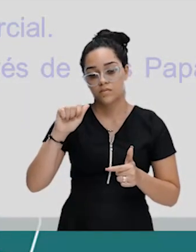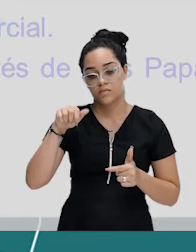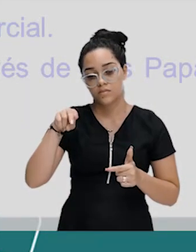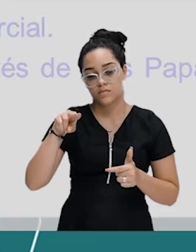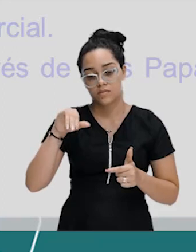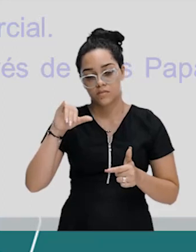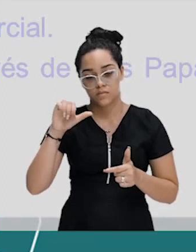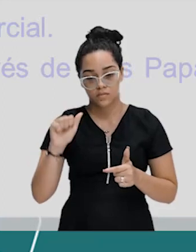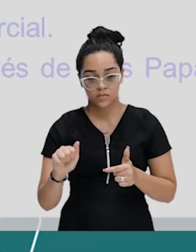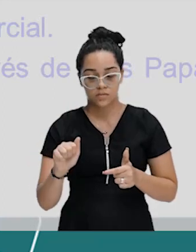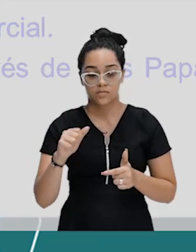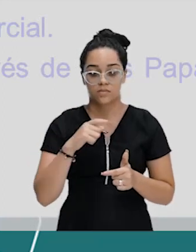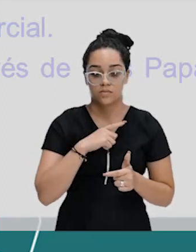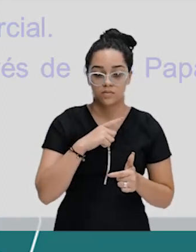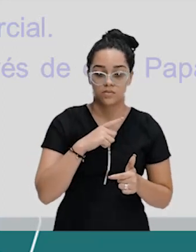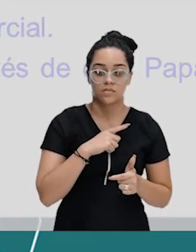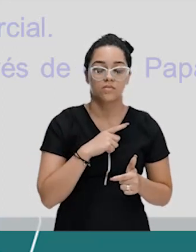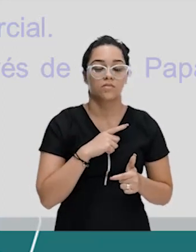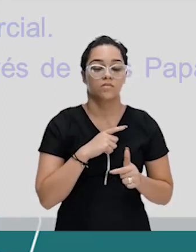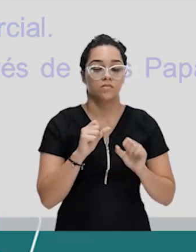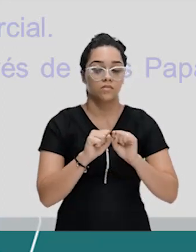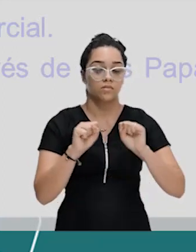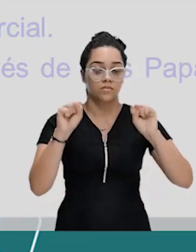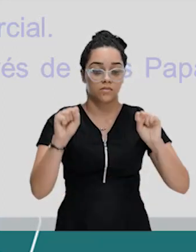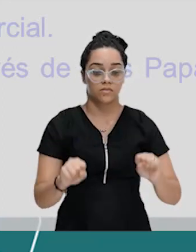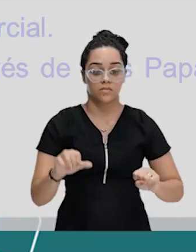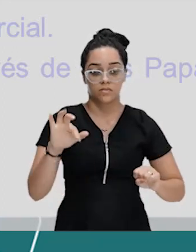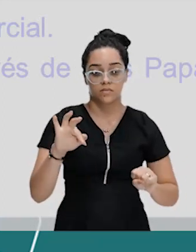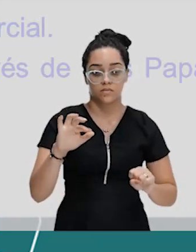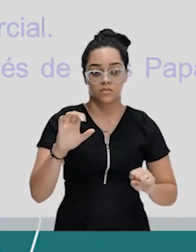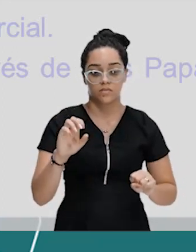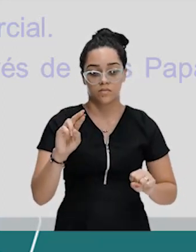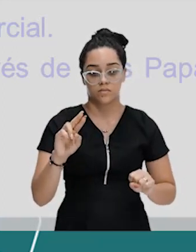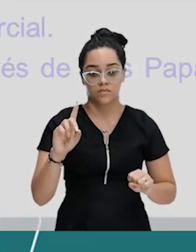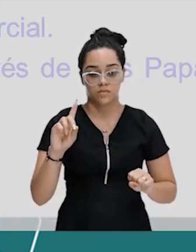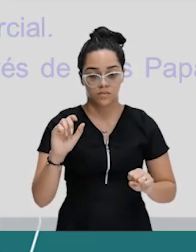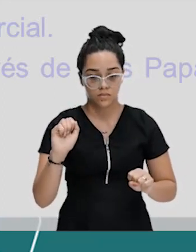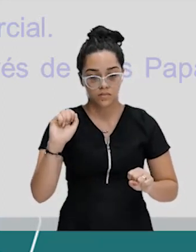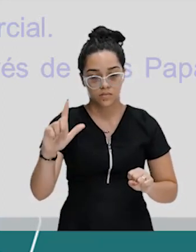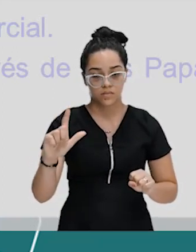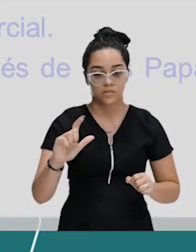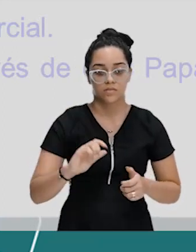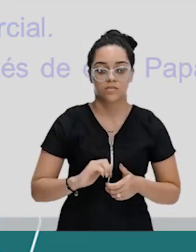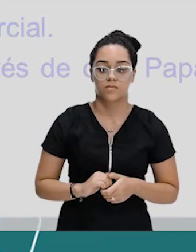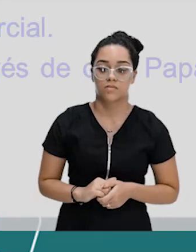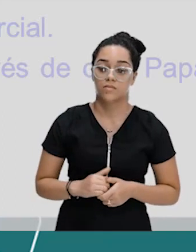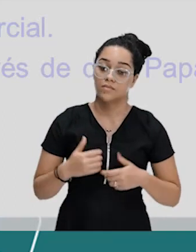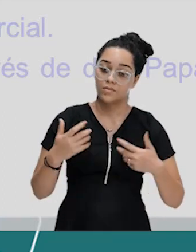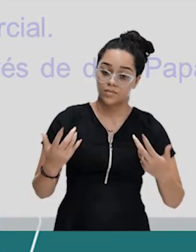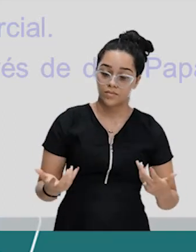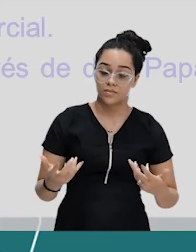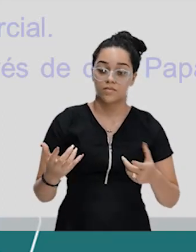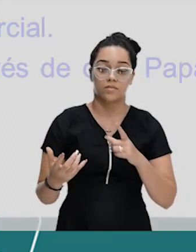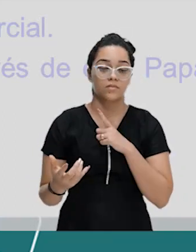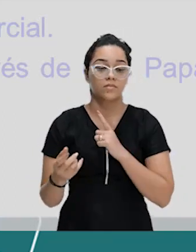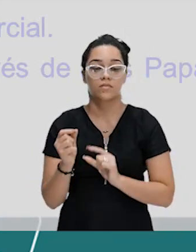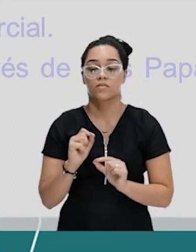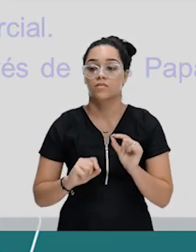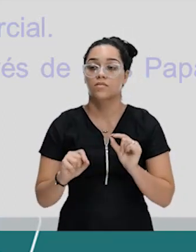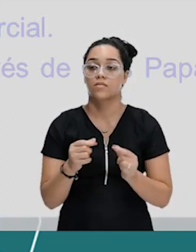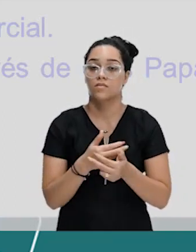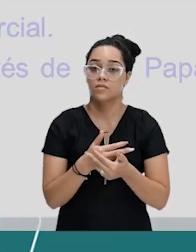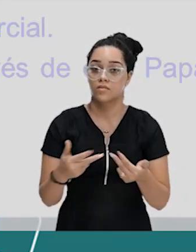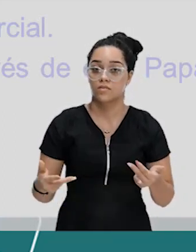do chamado sistema feudal, a crise orgânica do feudalismo. Na verdade, nós temos